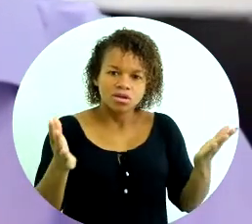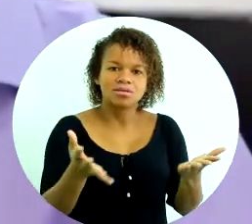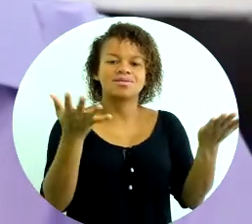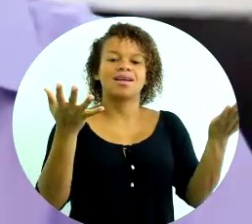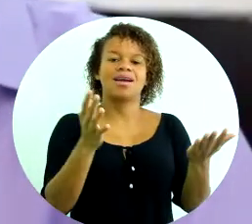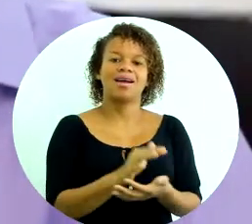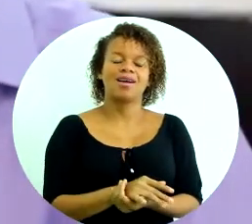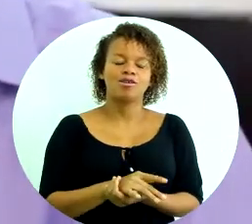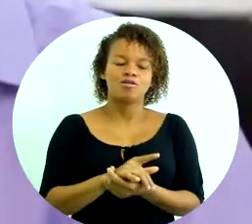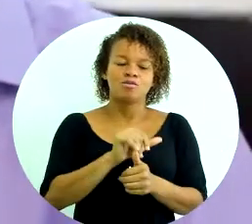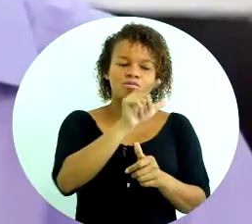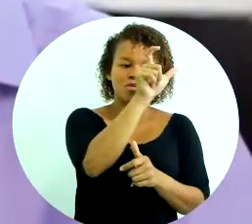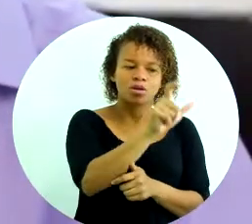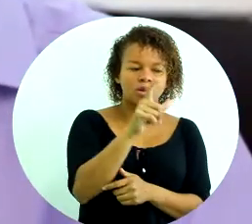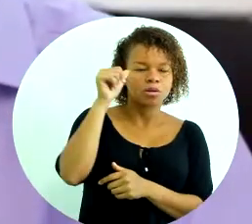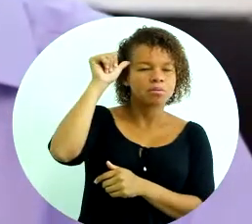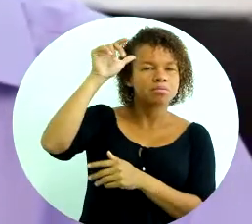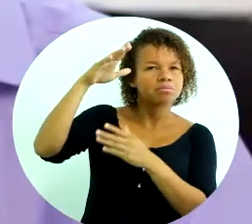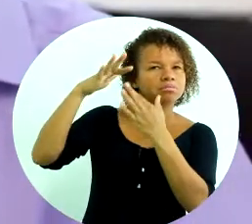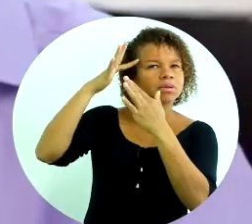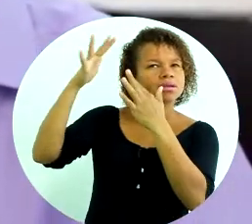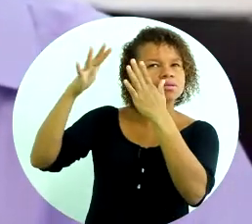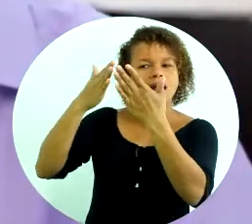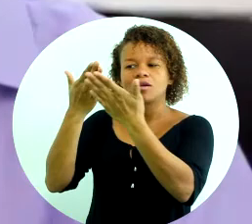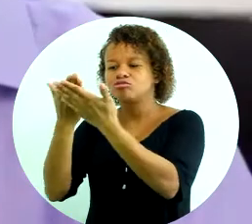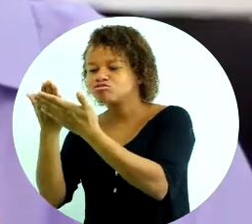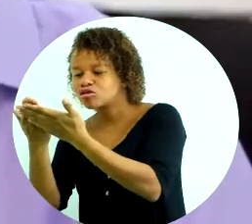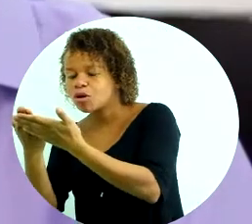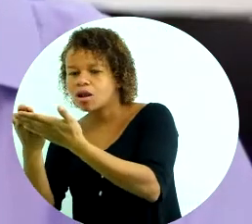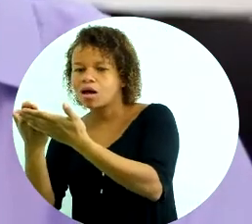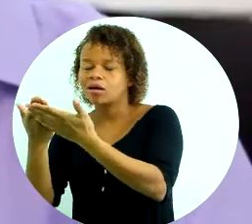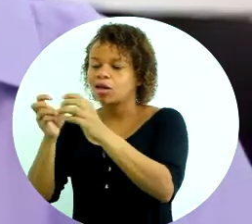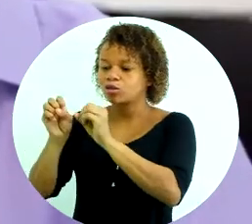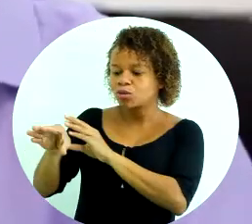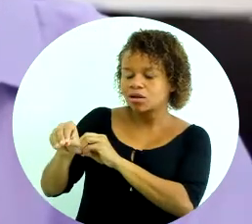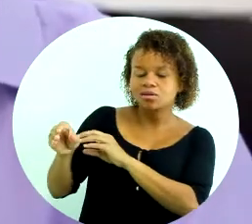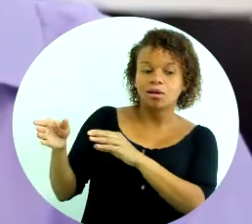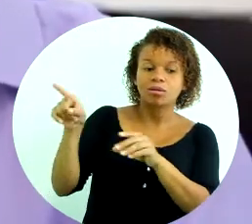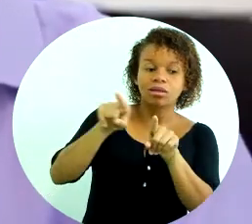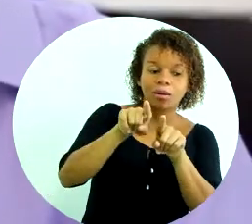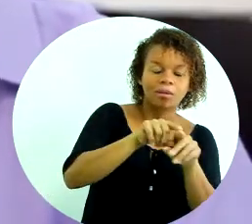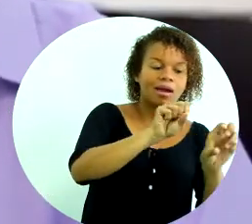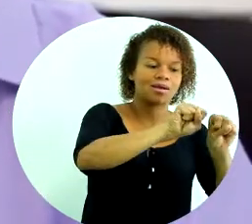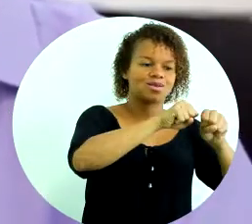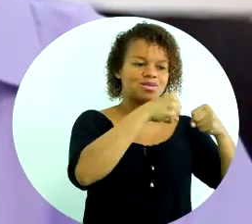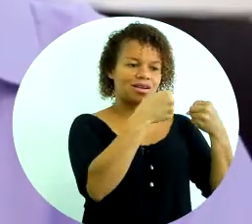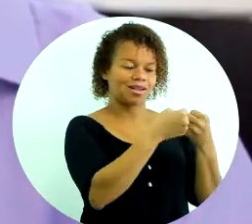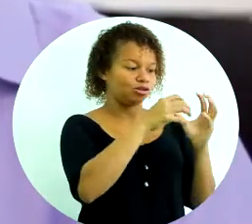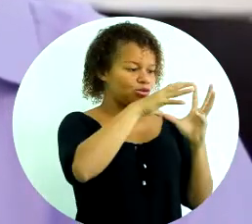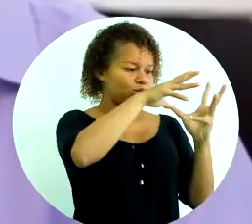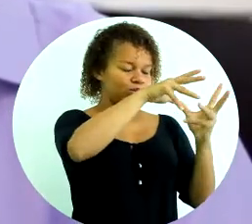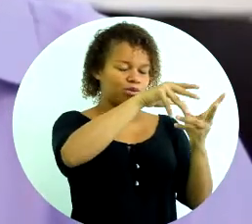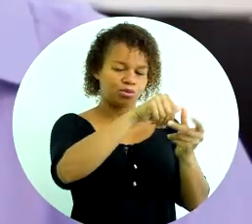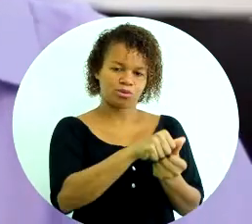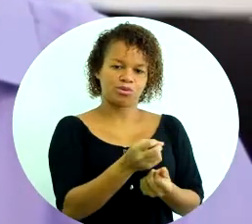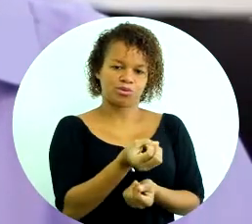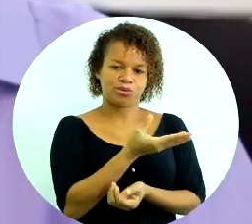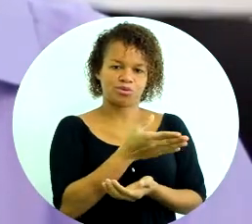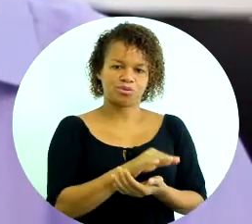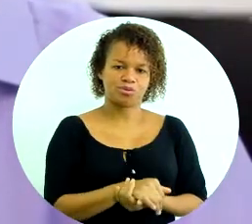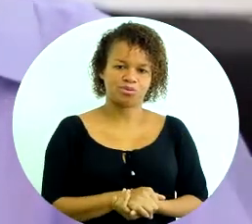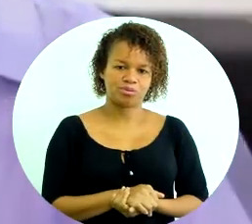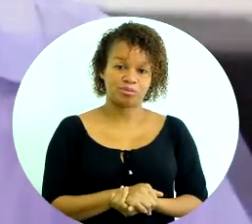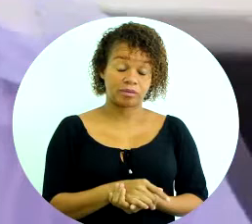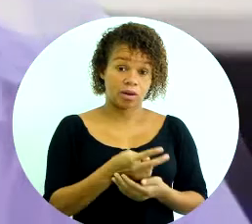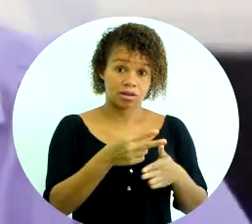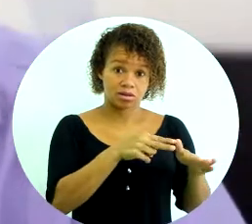vão influenciar o modo de pensar a escola, a educação e a sociedade no mundo